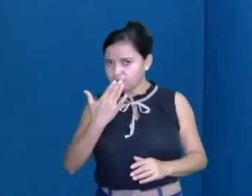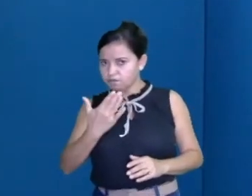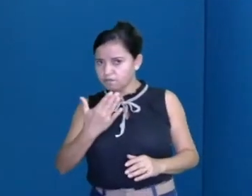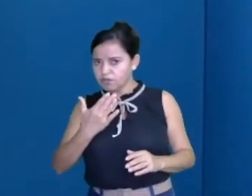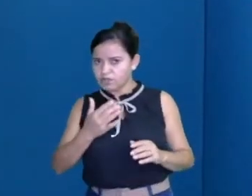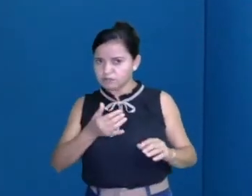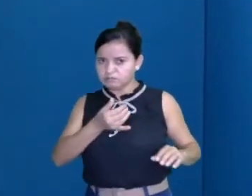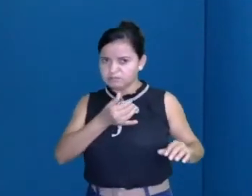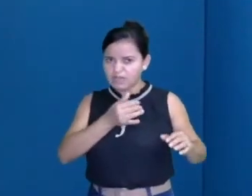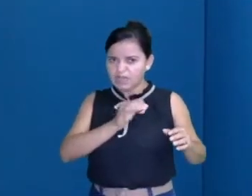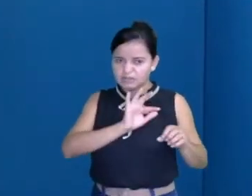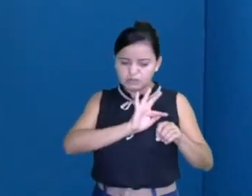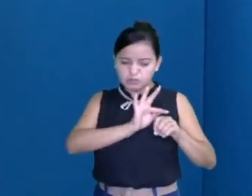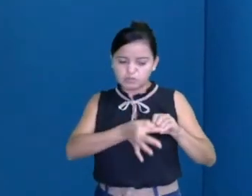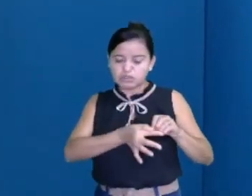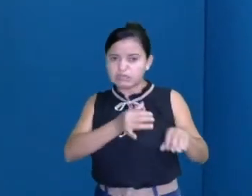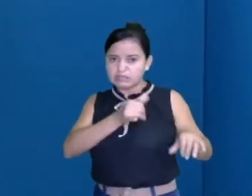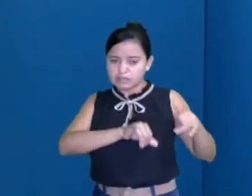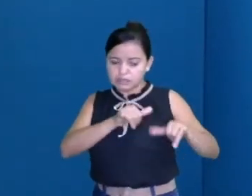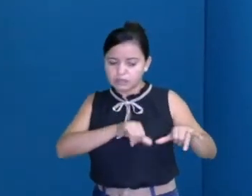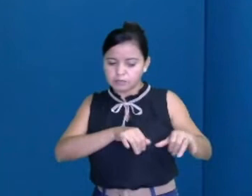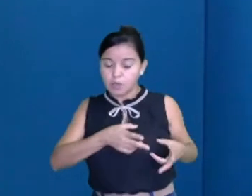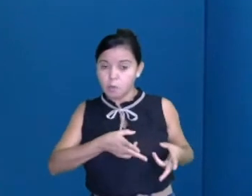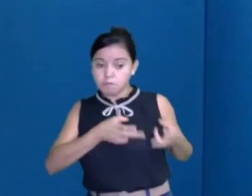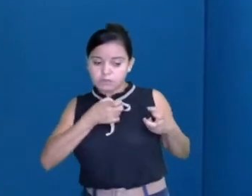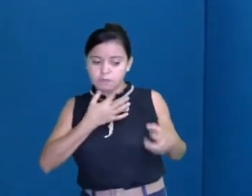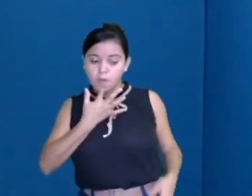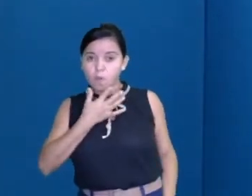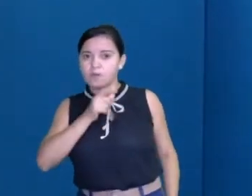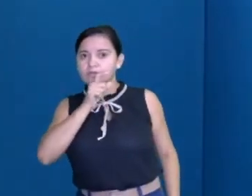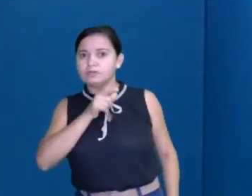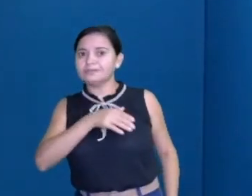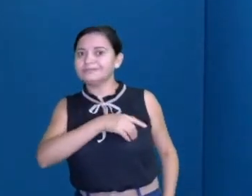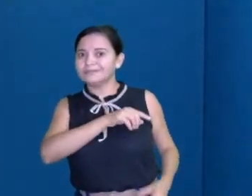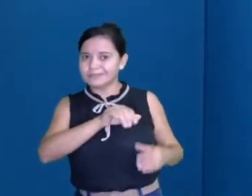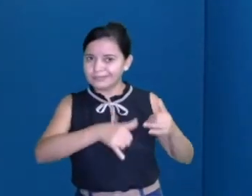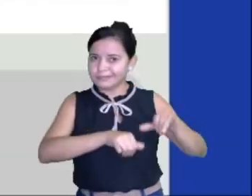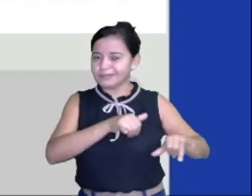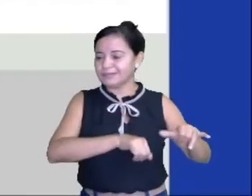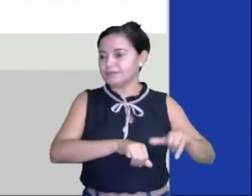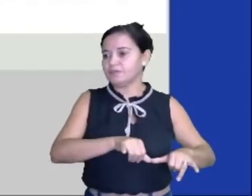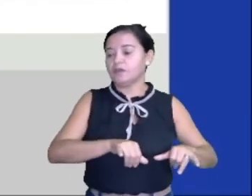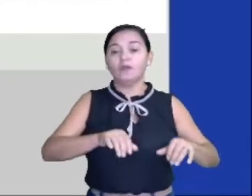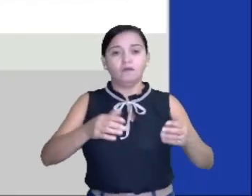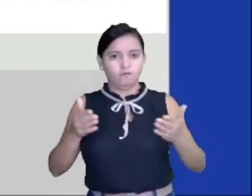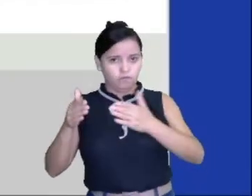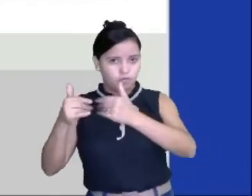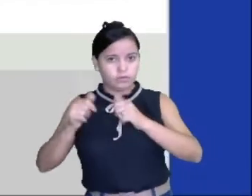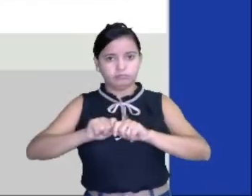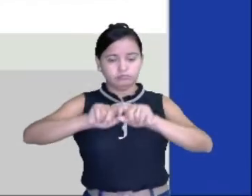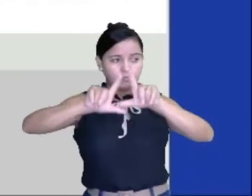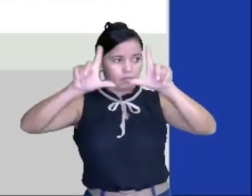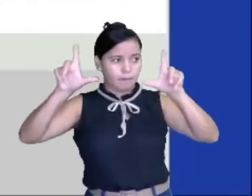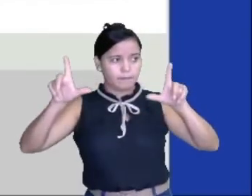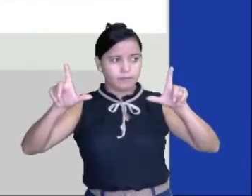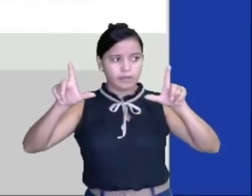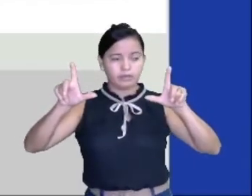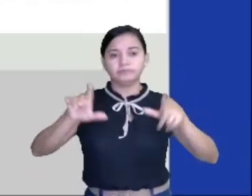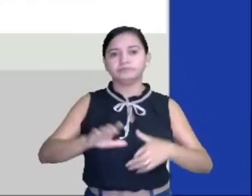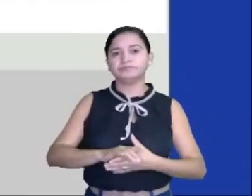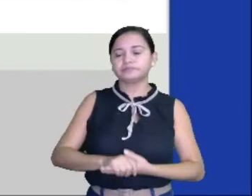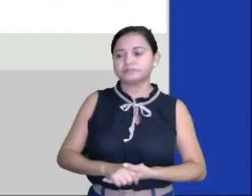eu reconhecer ela. Tá? E aí, eu tenho aqui, nesse esquema, eu vou pedir para a produção abrir essa imagem, a gente tem aqui, por